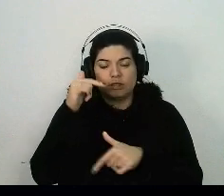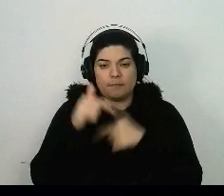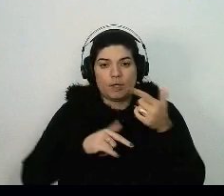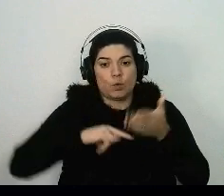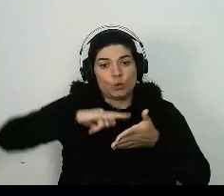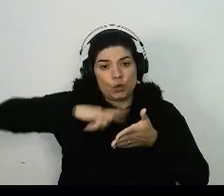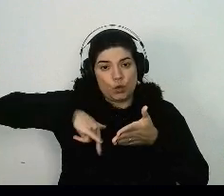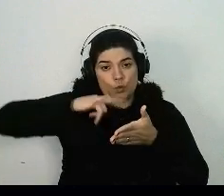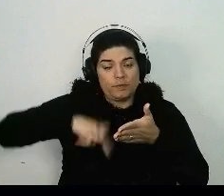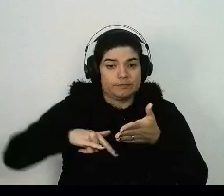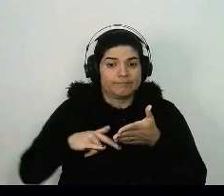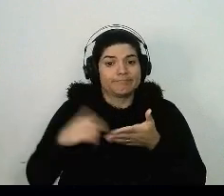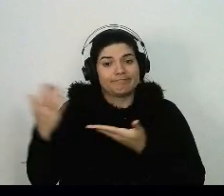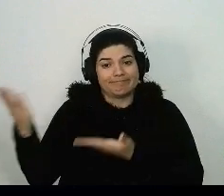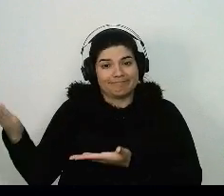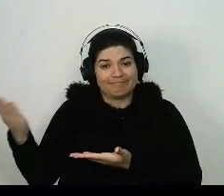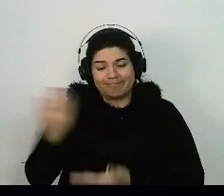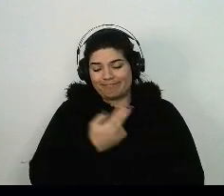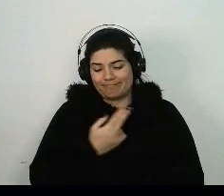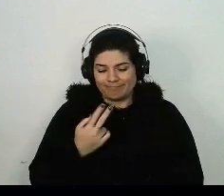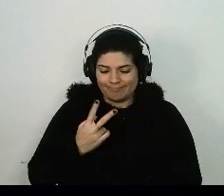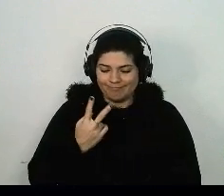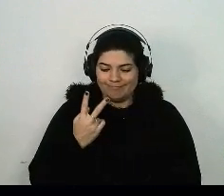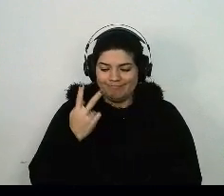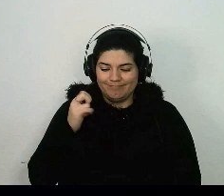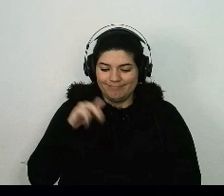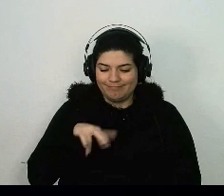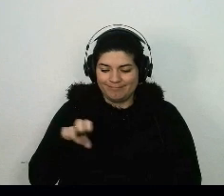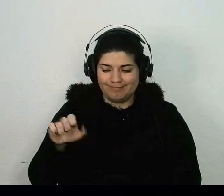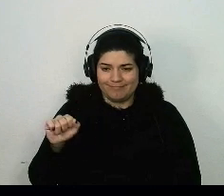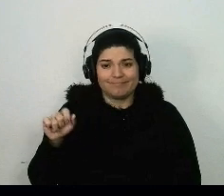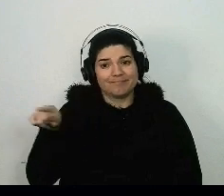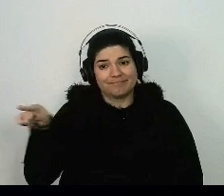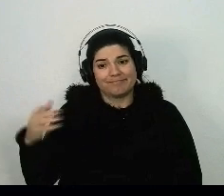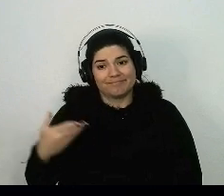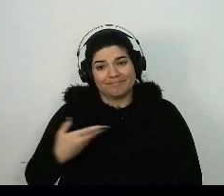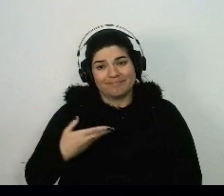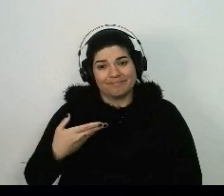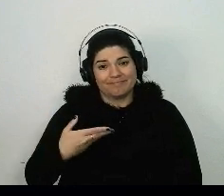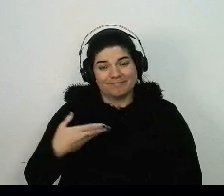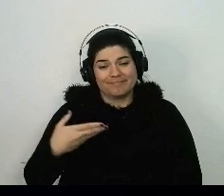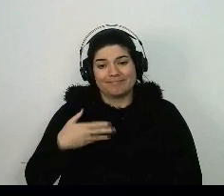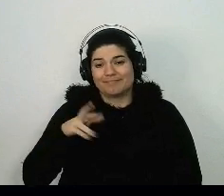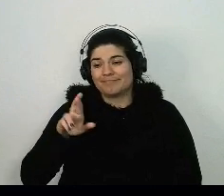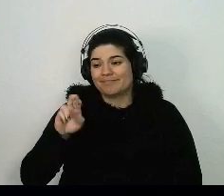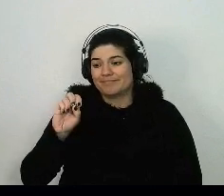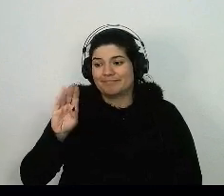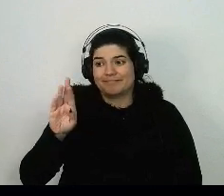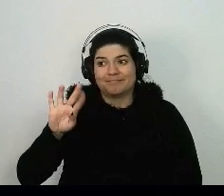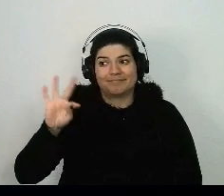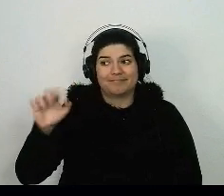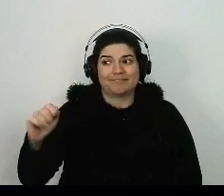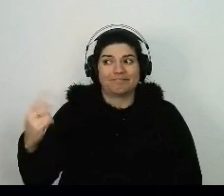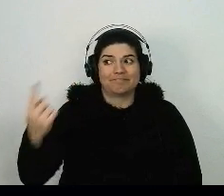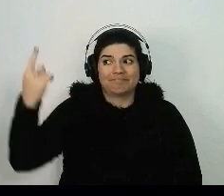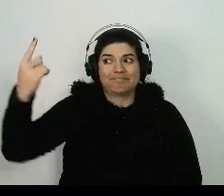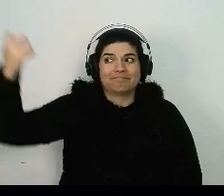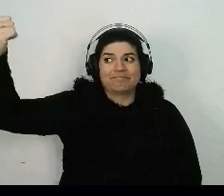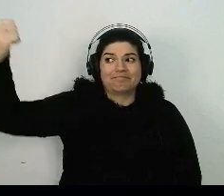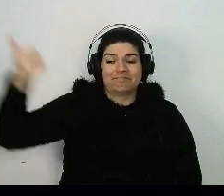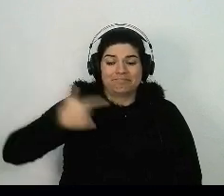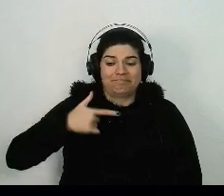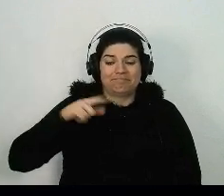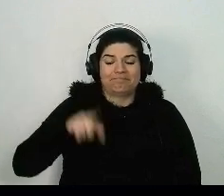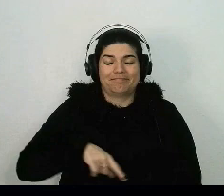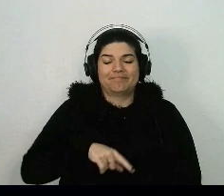essa aqui é minha amiga Roberta, muito mais alta do que eu, diga-se de passagem, e conforme a gente estava falando no nosso paper, né, lá do